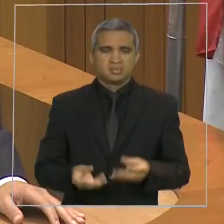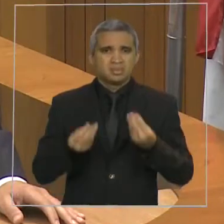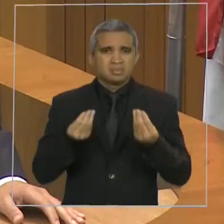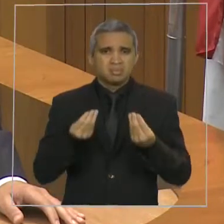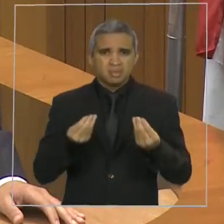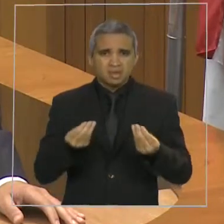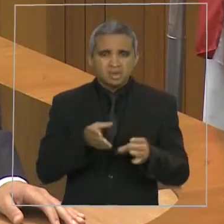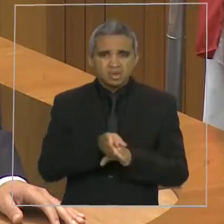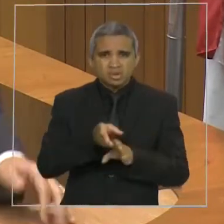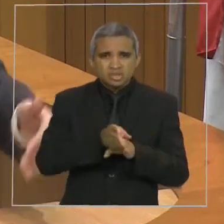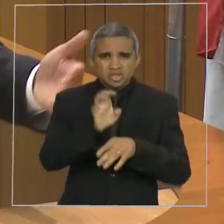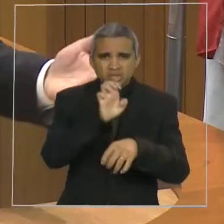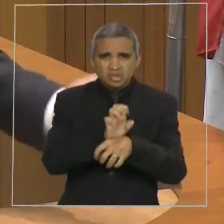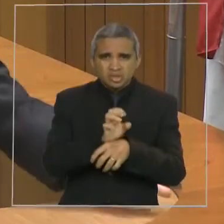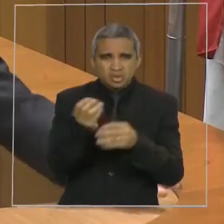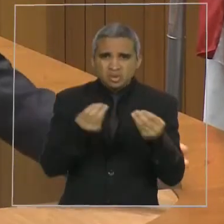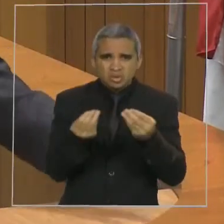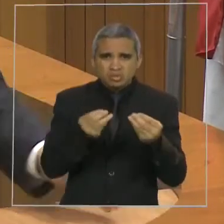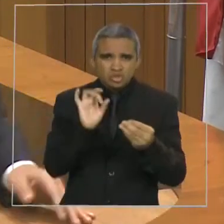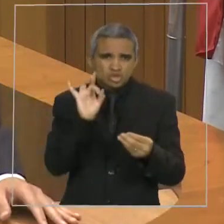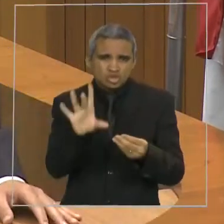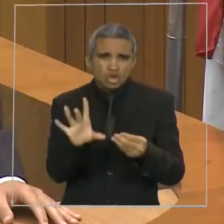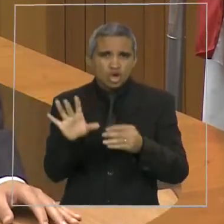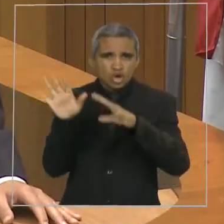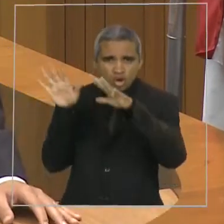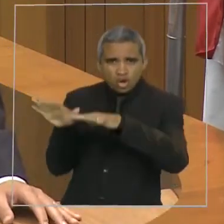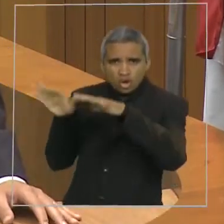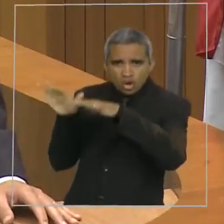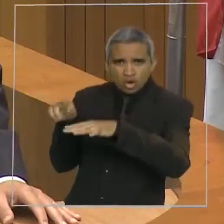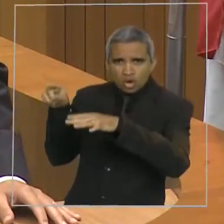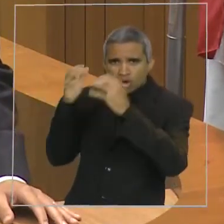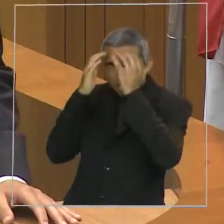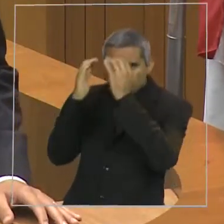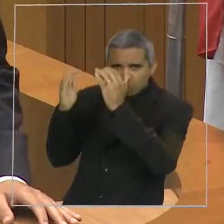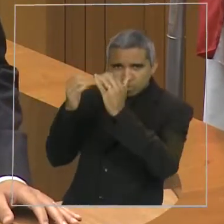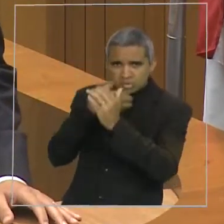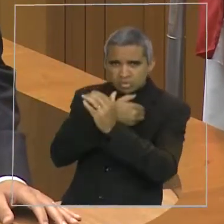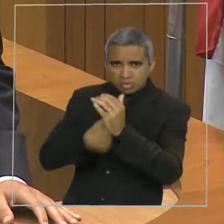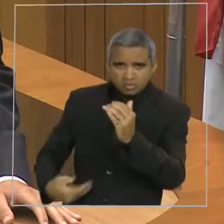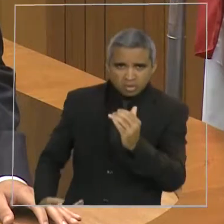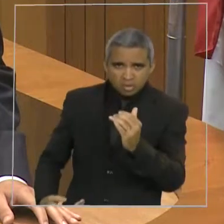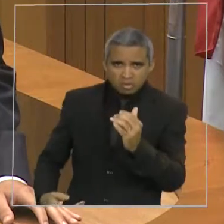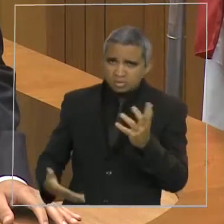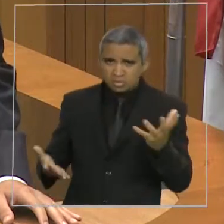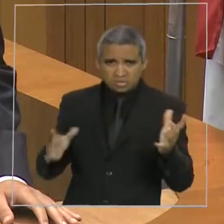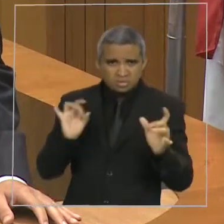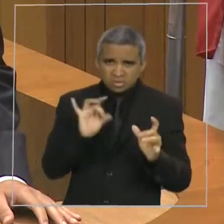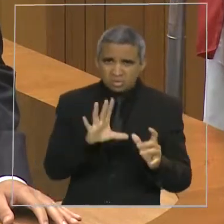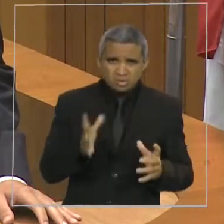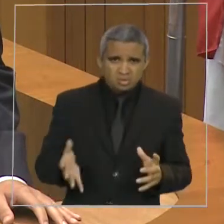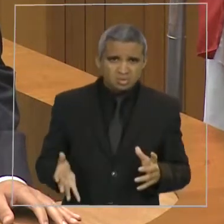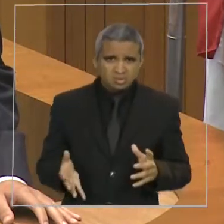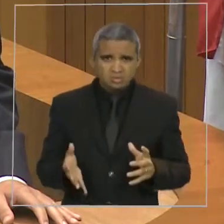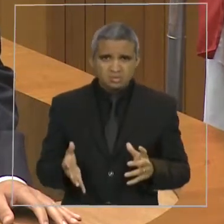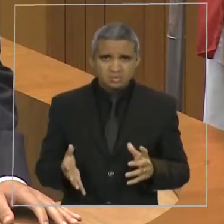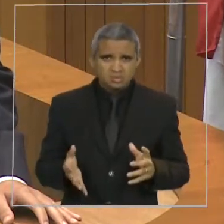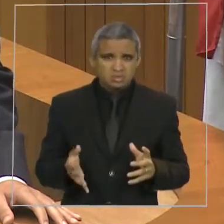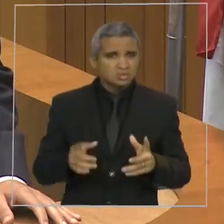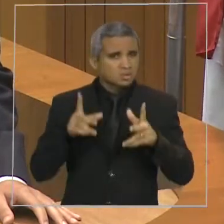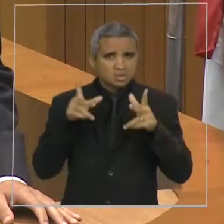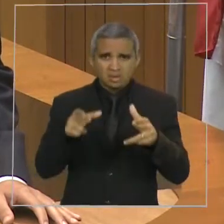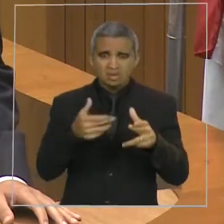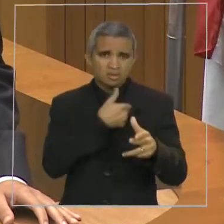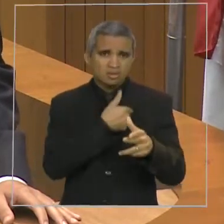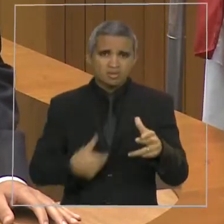daqui para frente? Só para dizer amém às vontades do governador? Mas é isso que ele tem feito com as últimas matérias encaminhadas